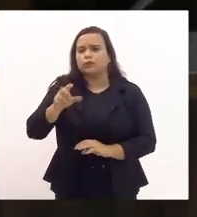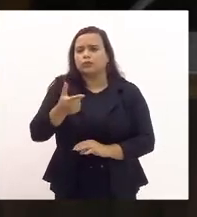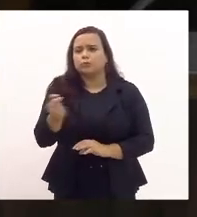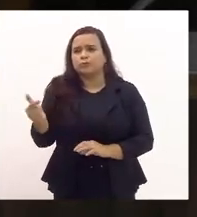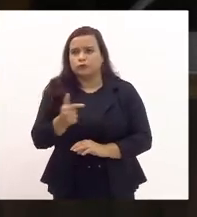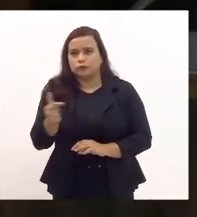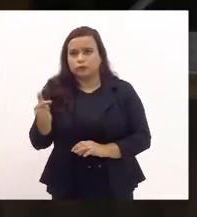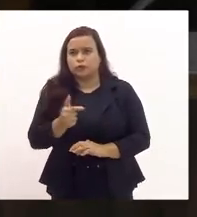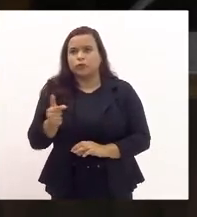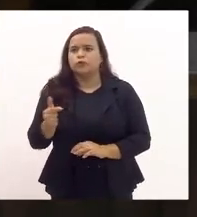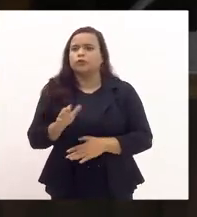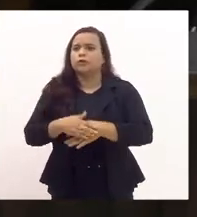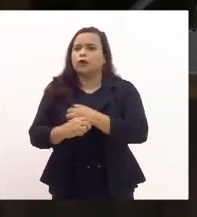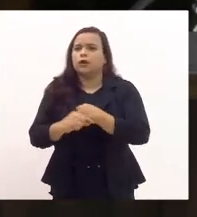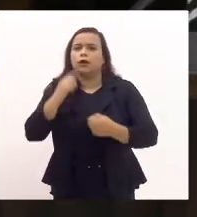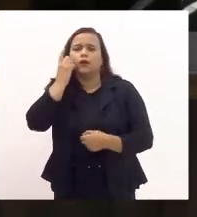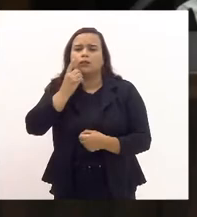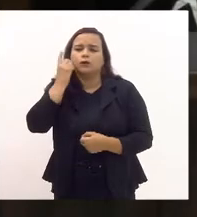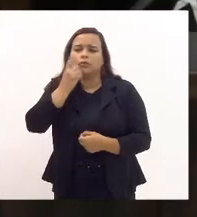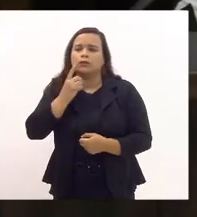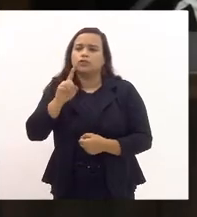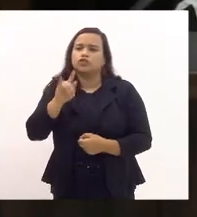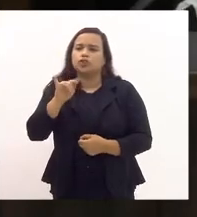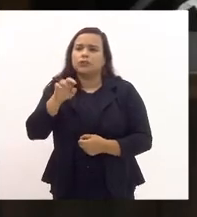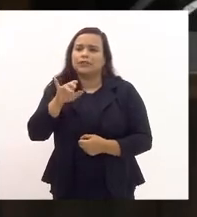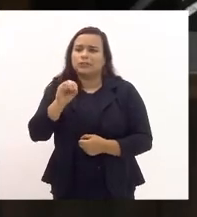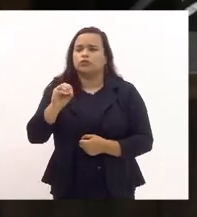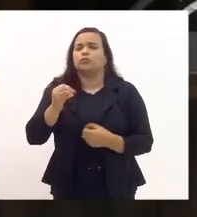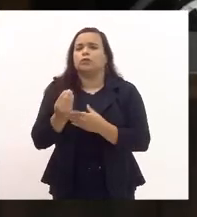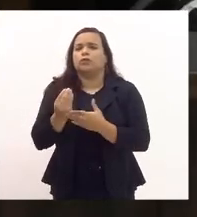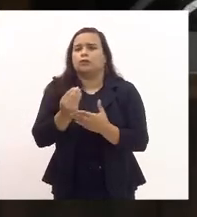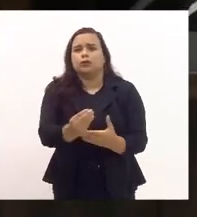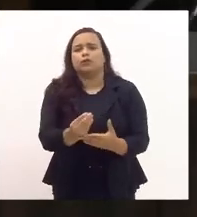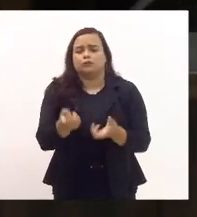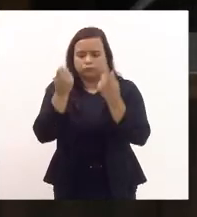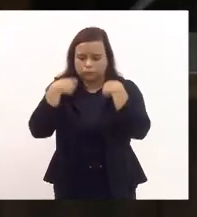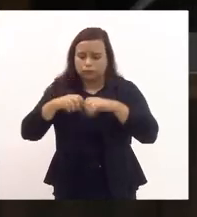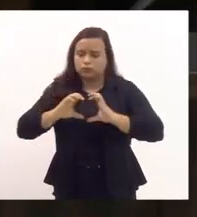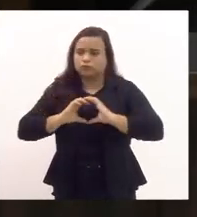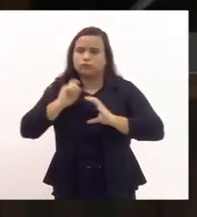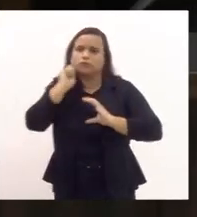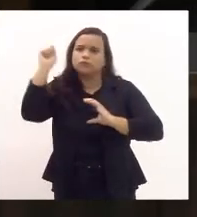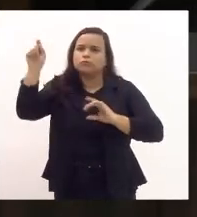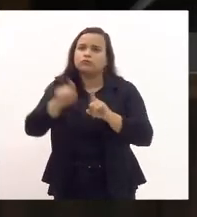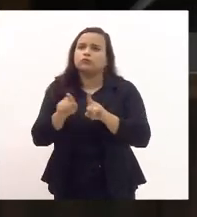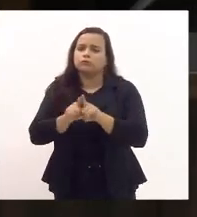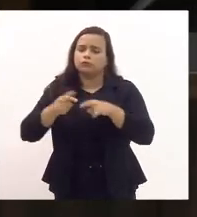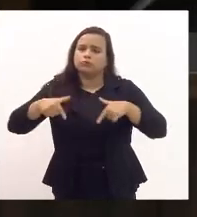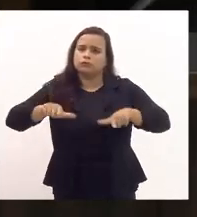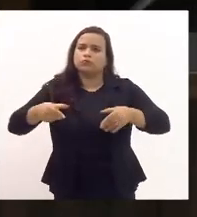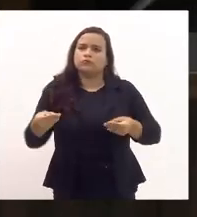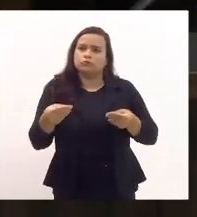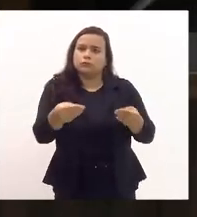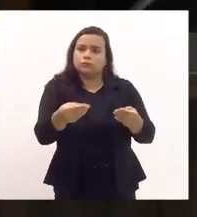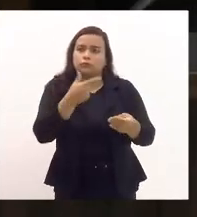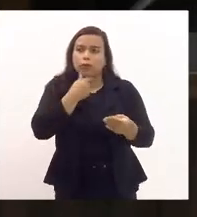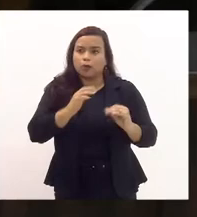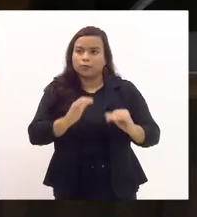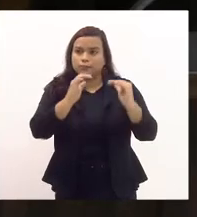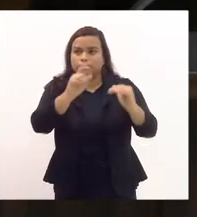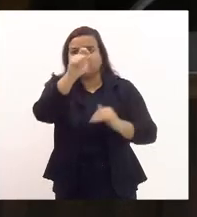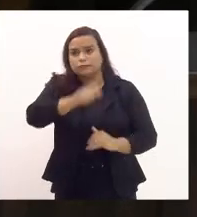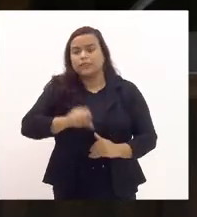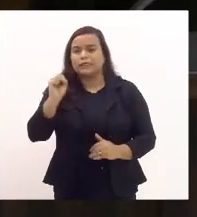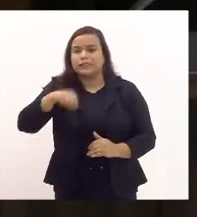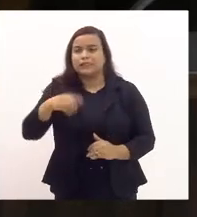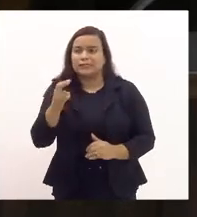22 de autoria do deputado Dionísio Lins que concede a os dentes e respectivo diploma ao celentissimo Senhor Sandro